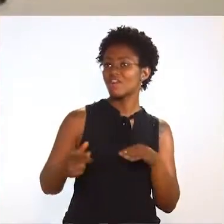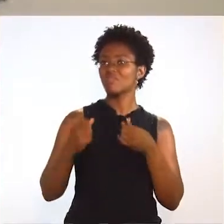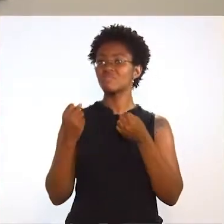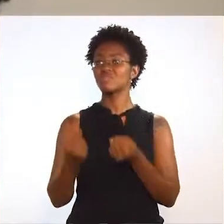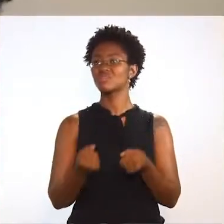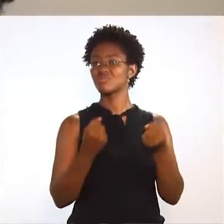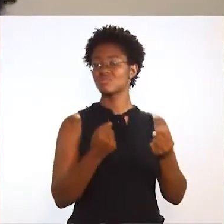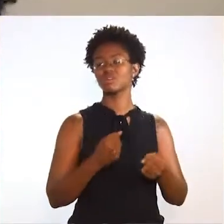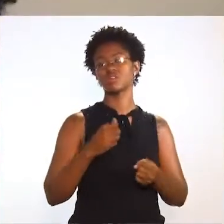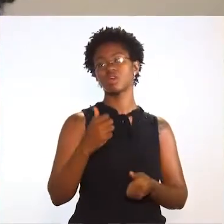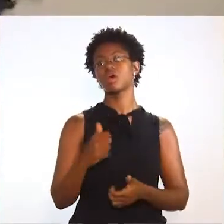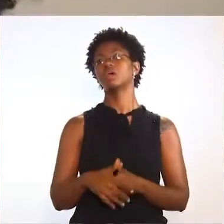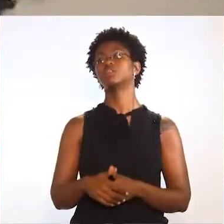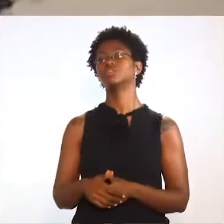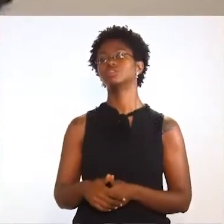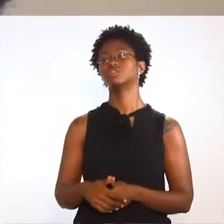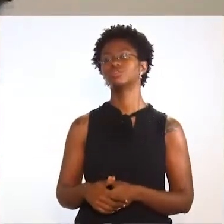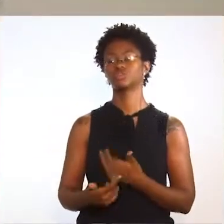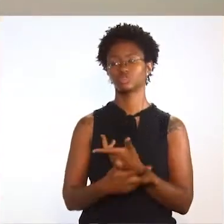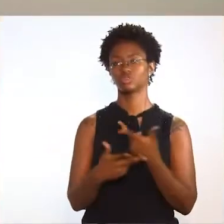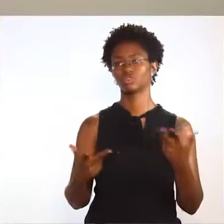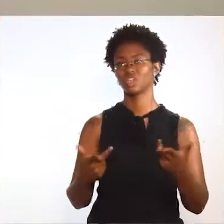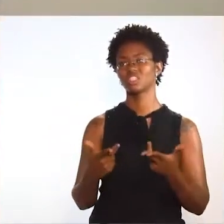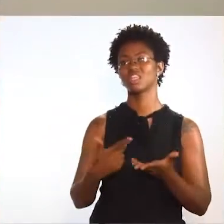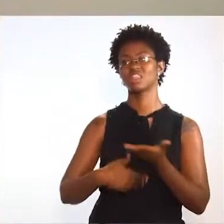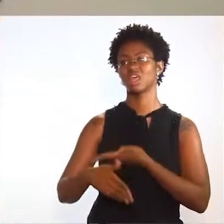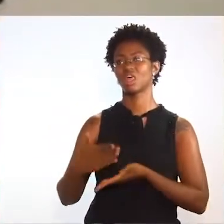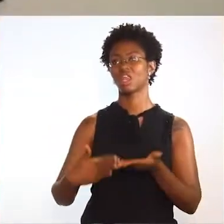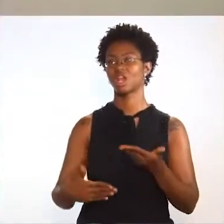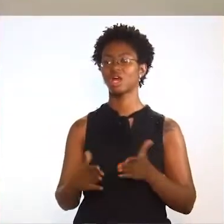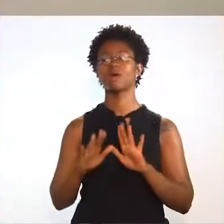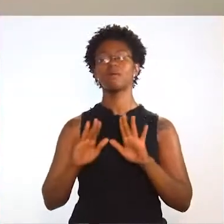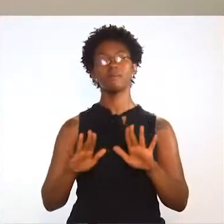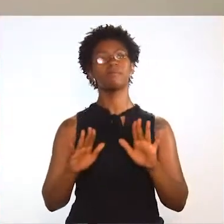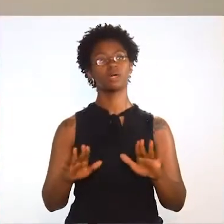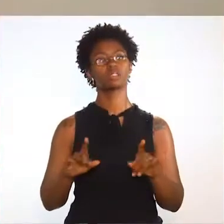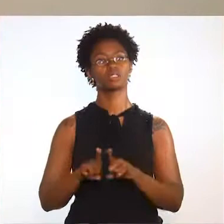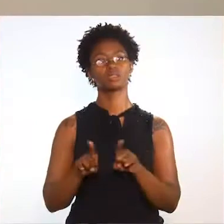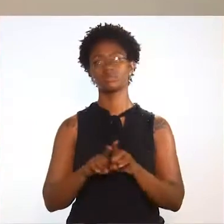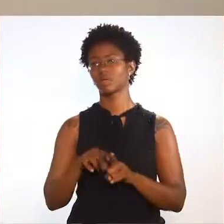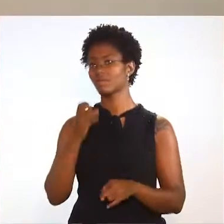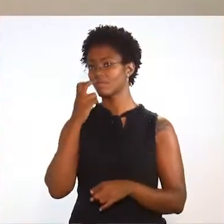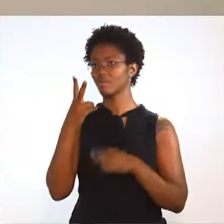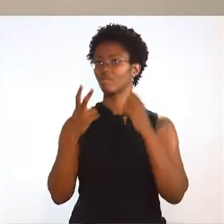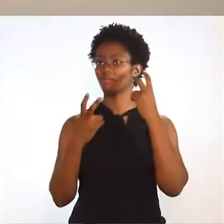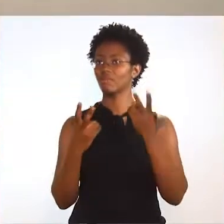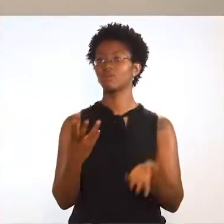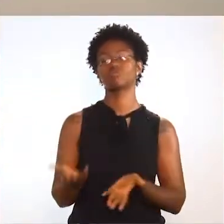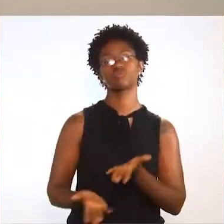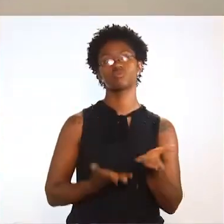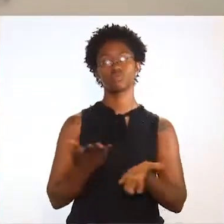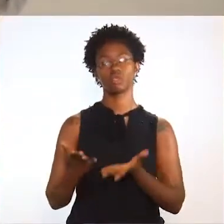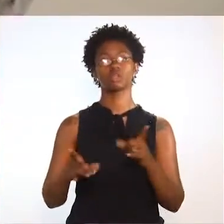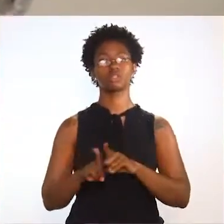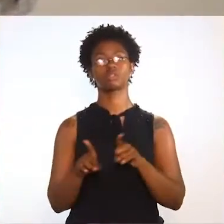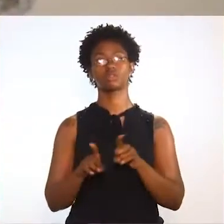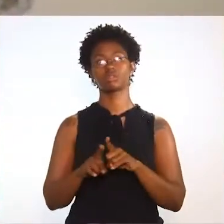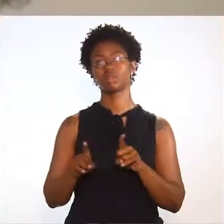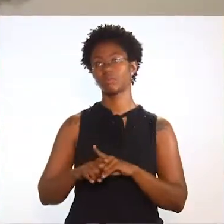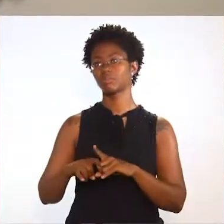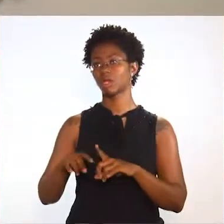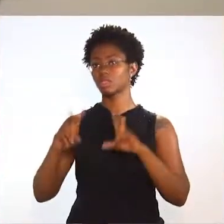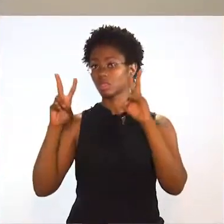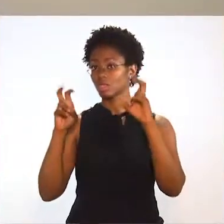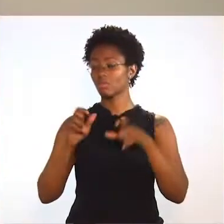resíduos que são descartados e que a gente vem transformando em produto e mostrando um pouquinho sobre a economia circular e sobre esse cuidado, porque as questões ambientais